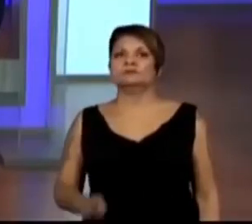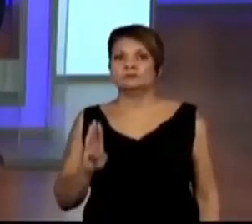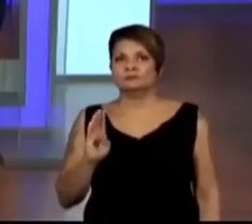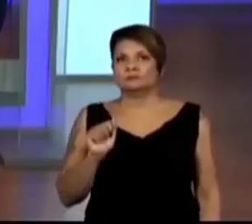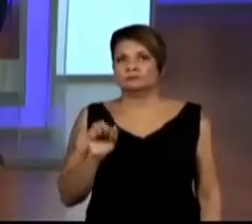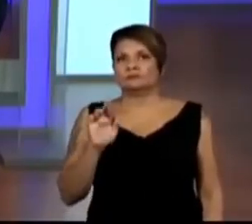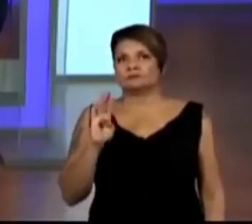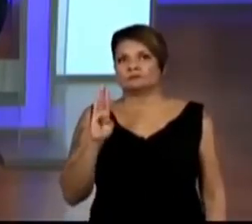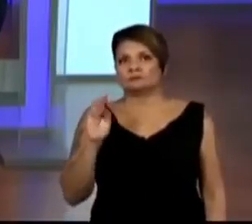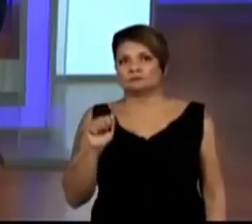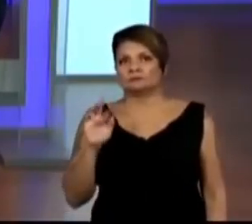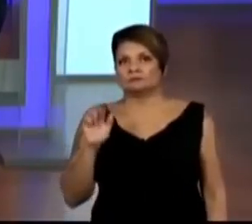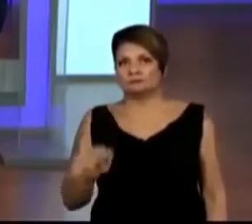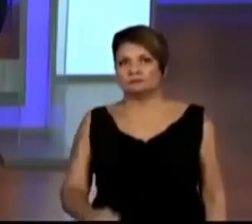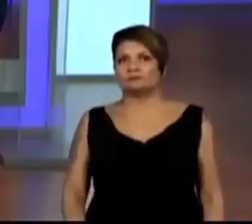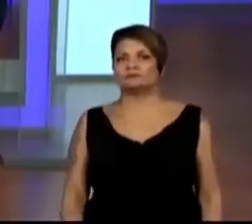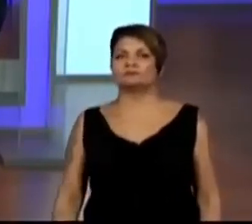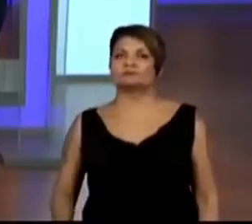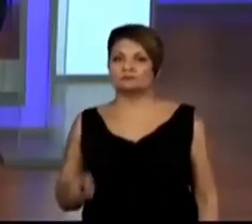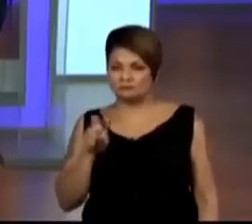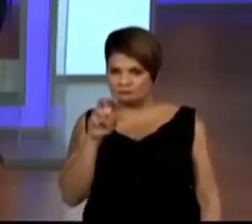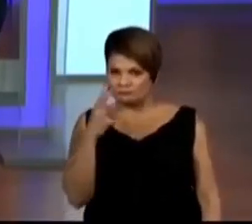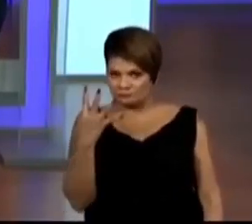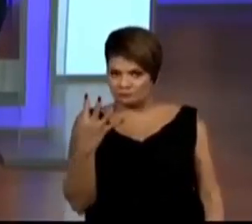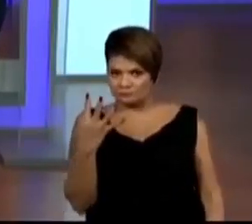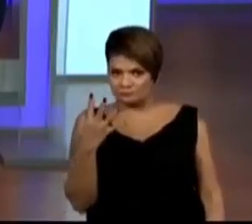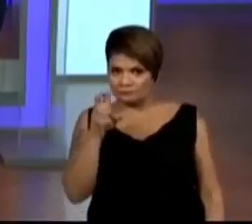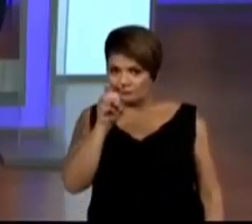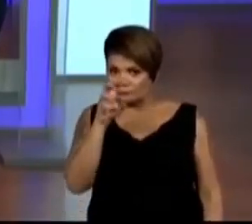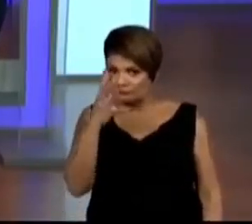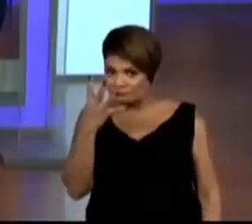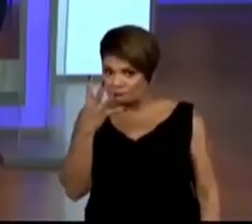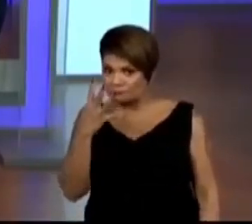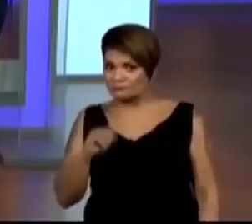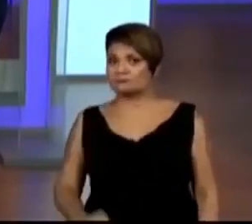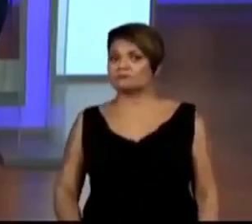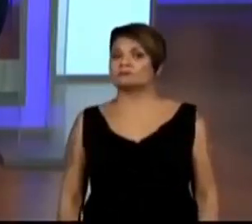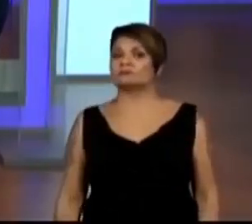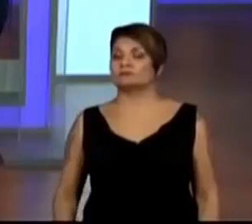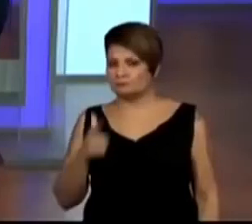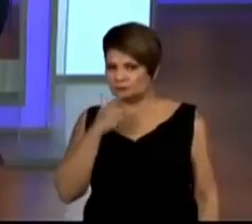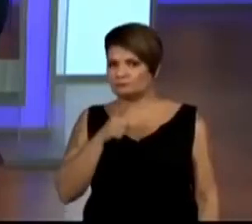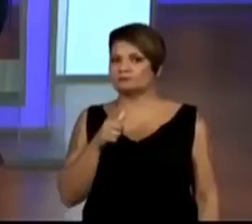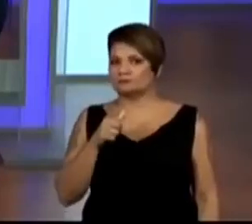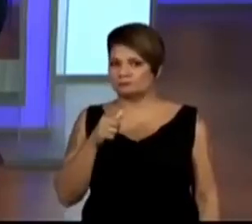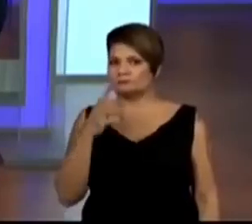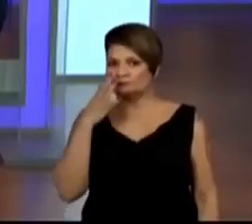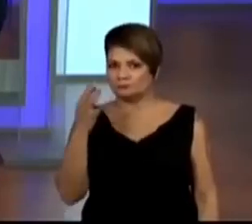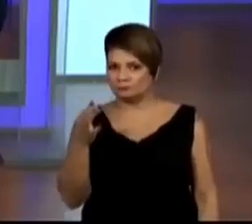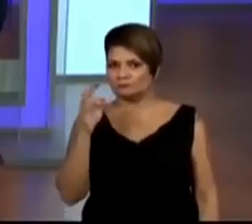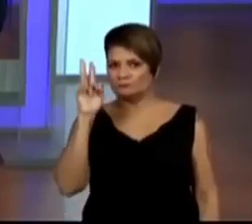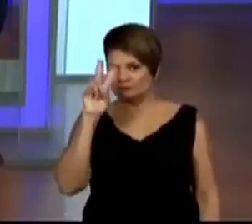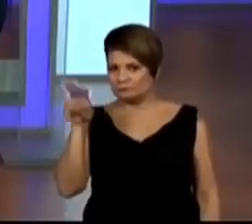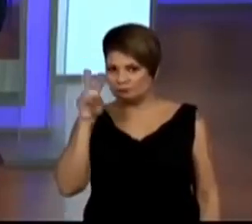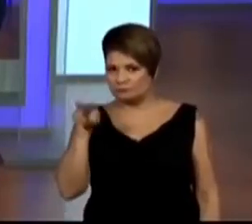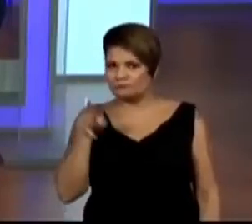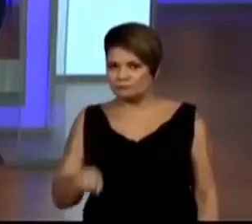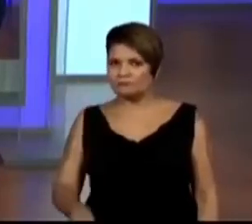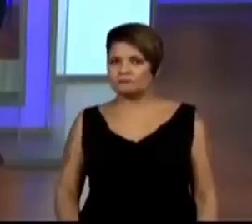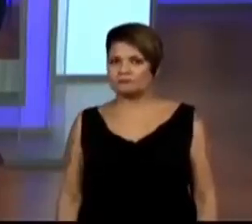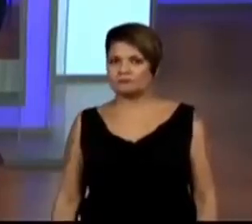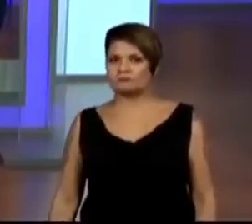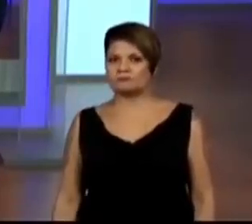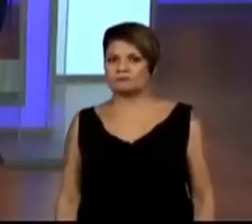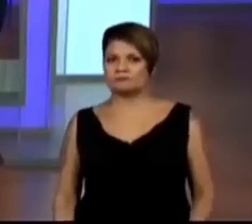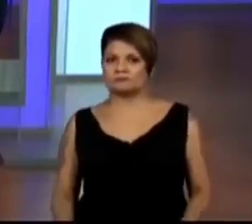é 54. Será que é do Diego? Será que vocês estão conseguindo prestar atenção na leitura? Só porque eu pus o primeiro não